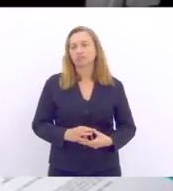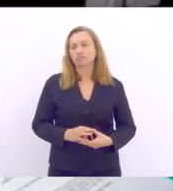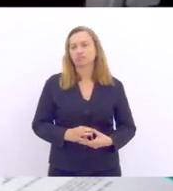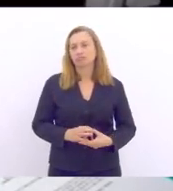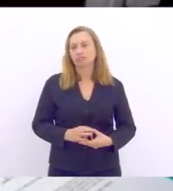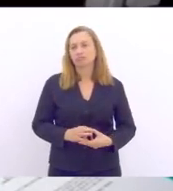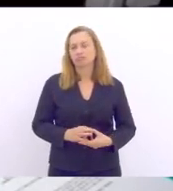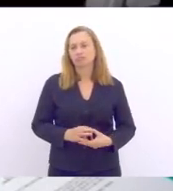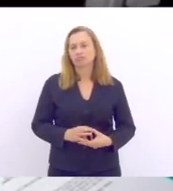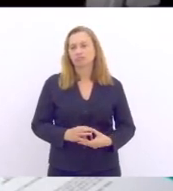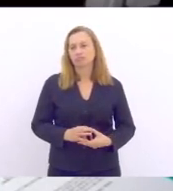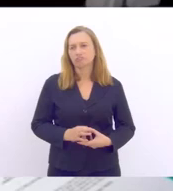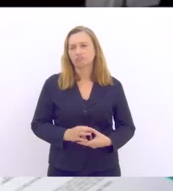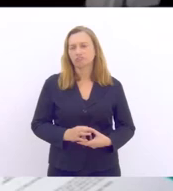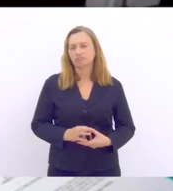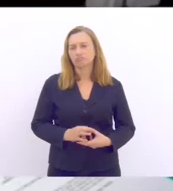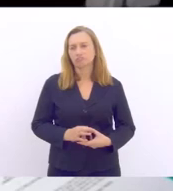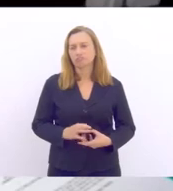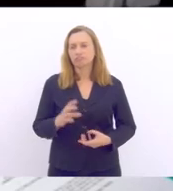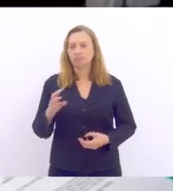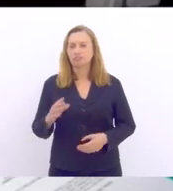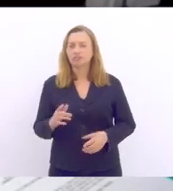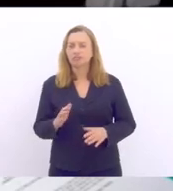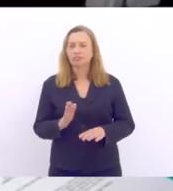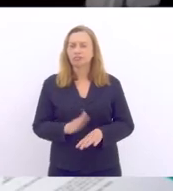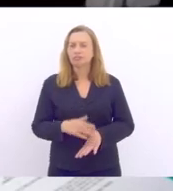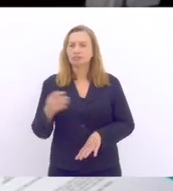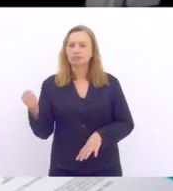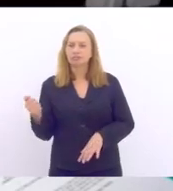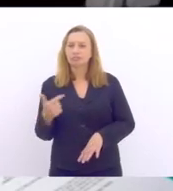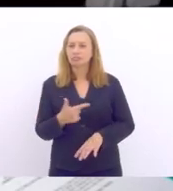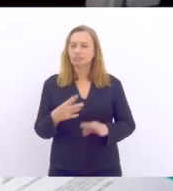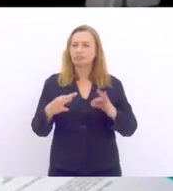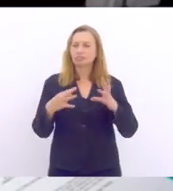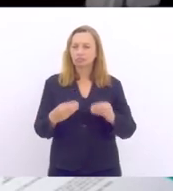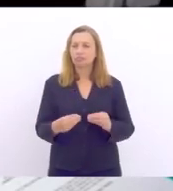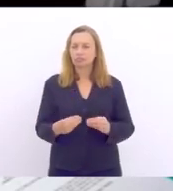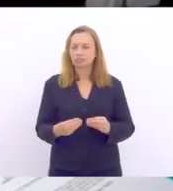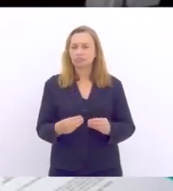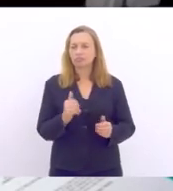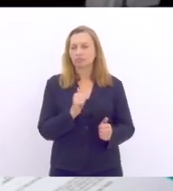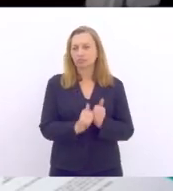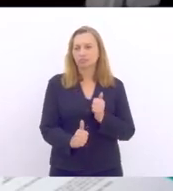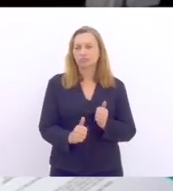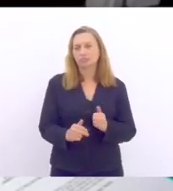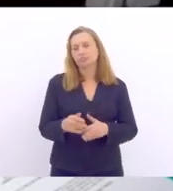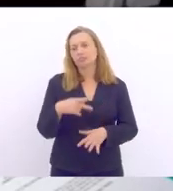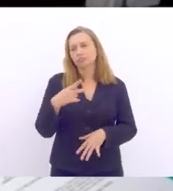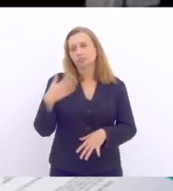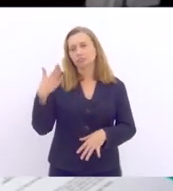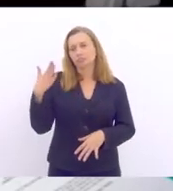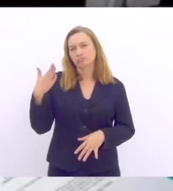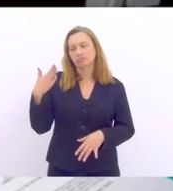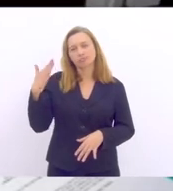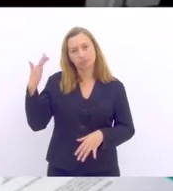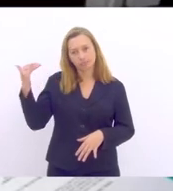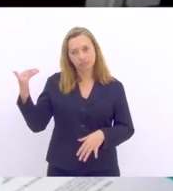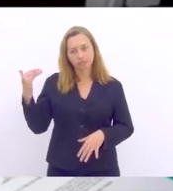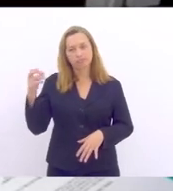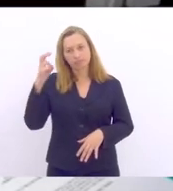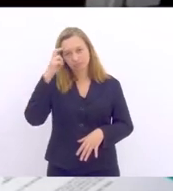campo esportivo. Nós estamos falando de algo que tem repercussões, eu diria, culturais